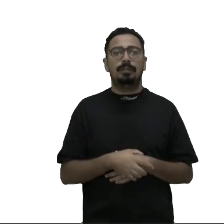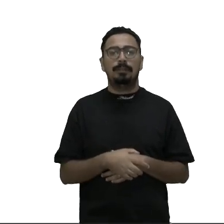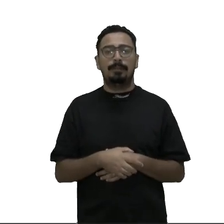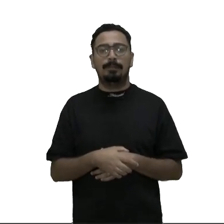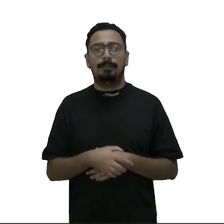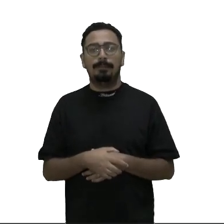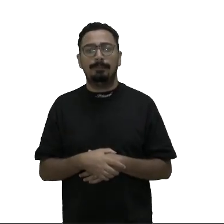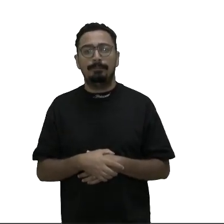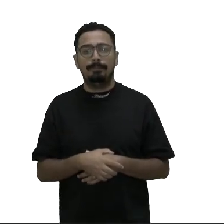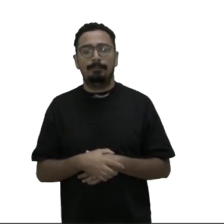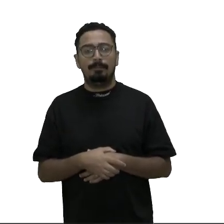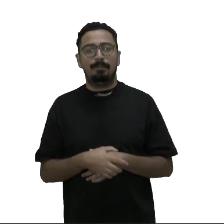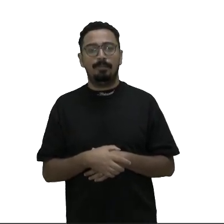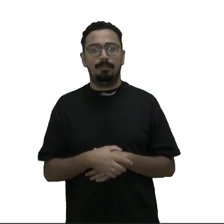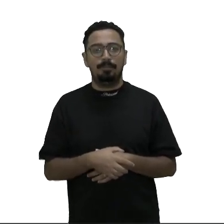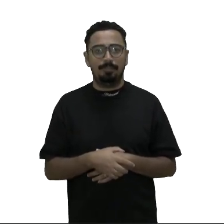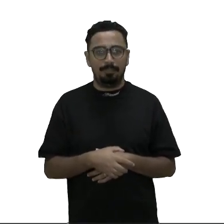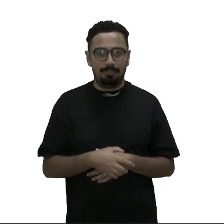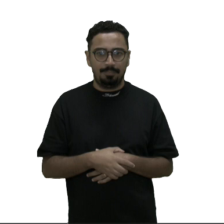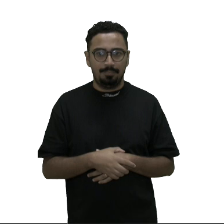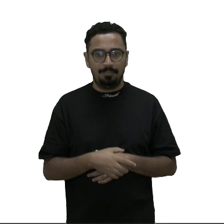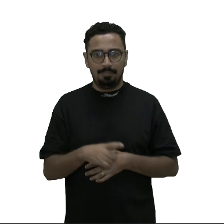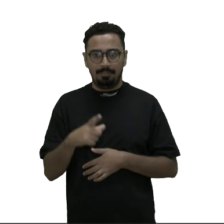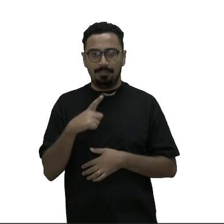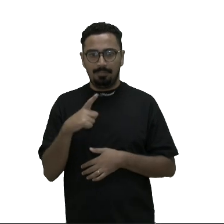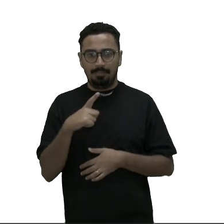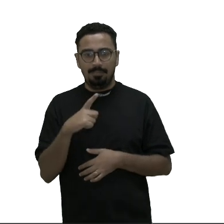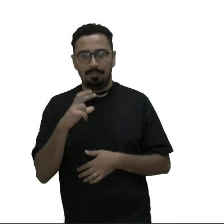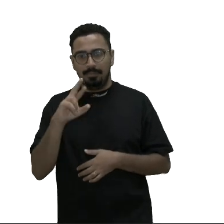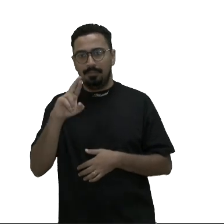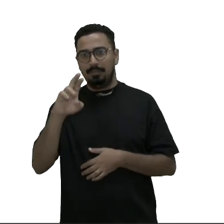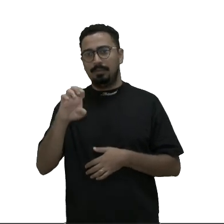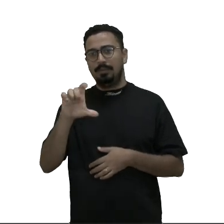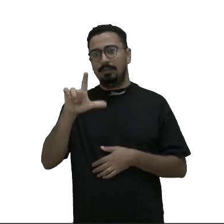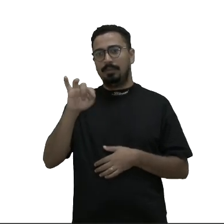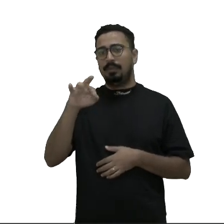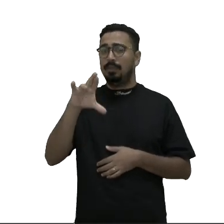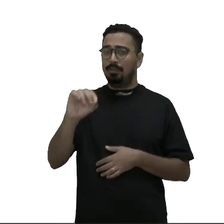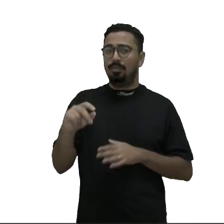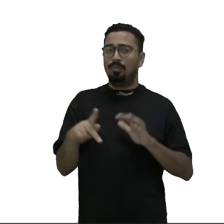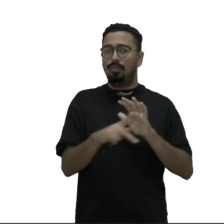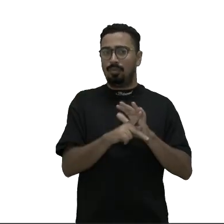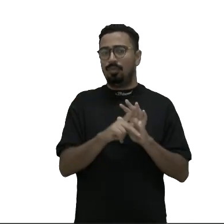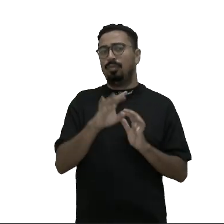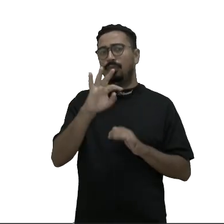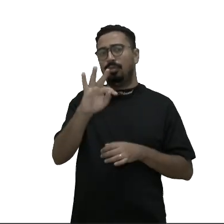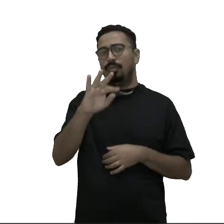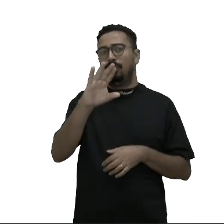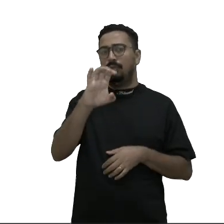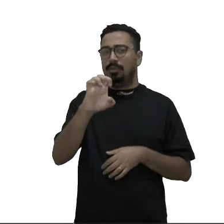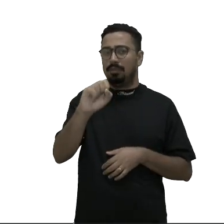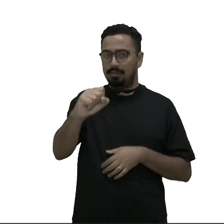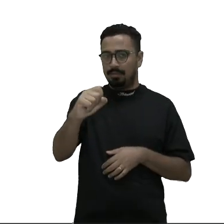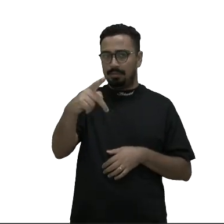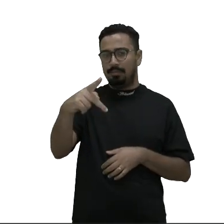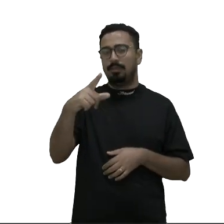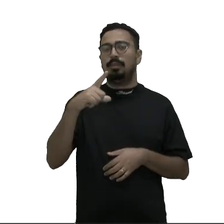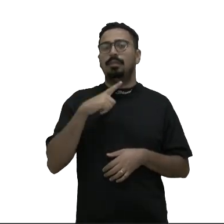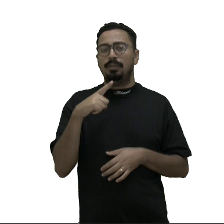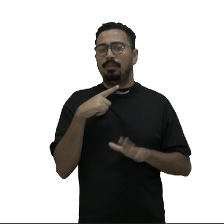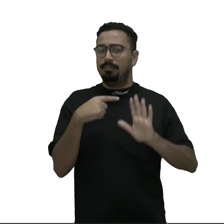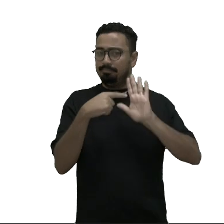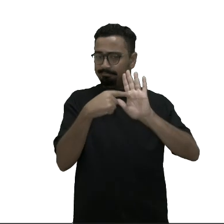Pode continuar? Nós tivemos no relatório do Tribunal de Contas vários apontamentos, e